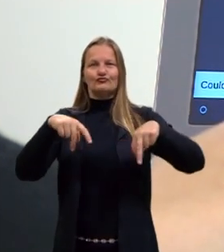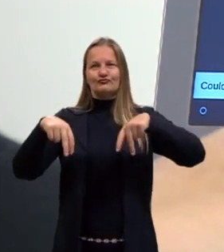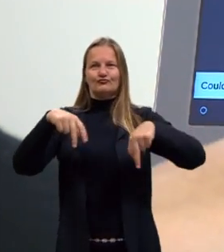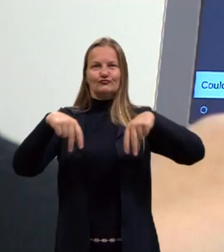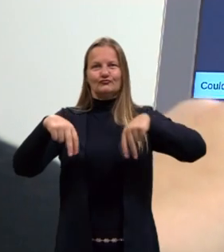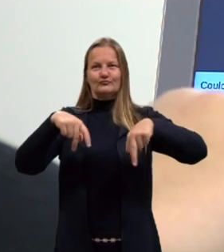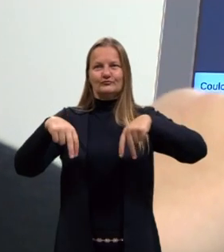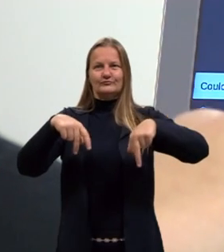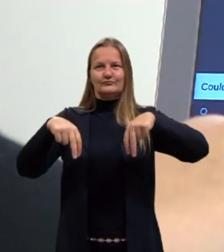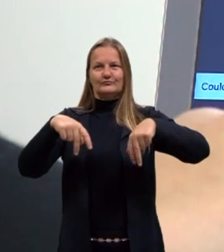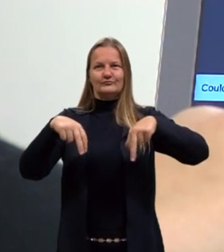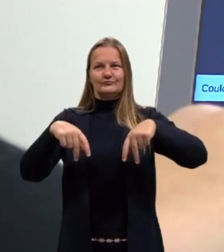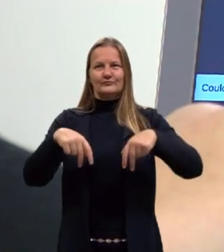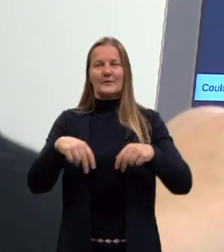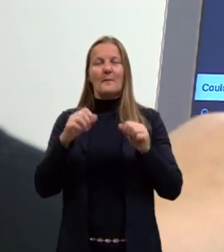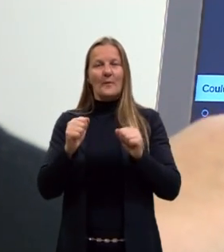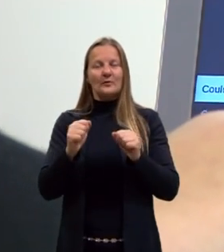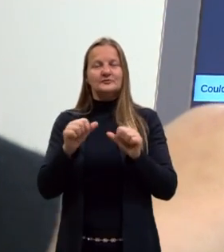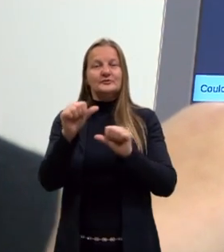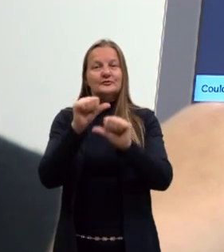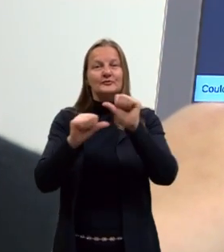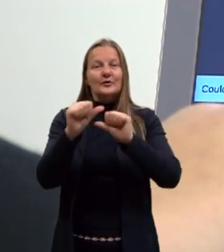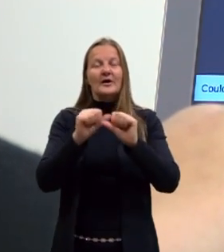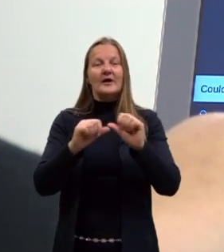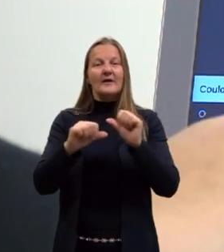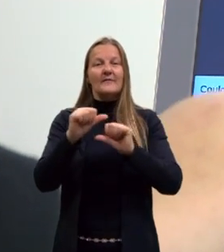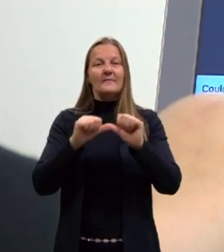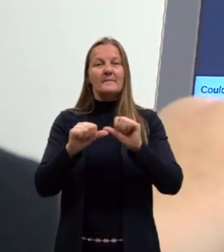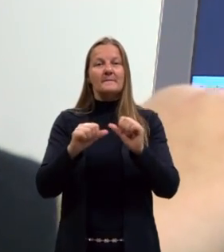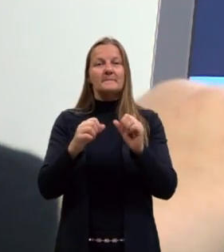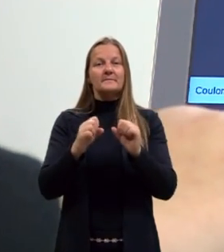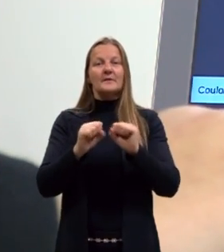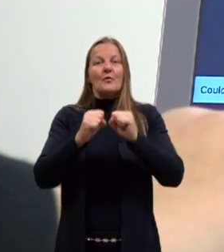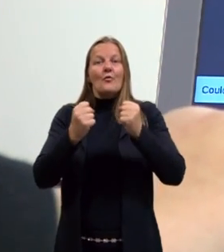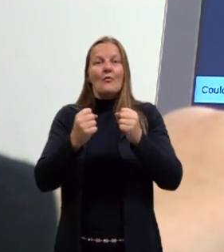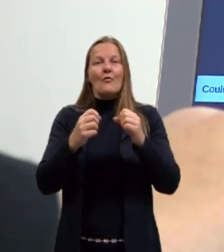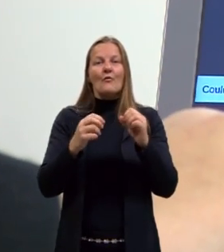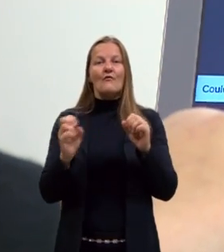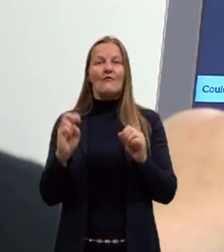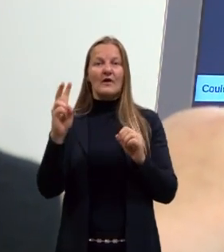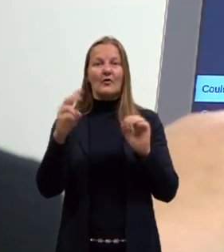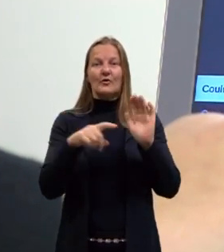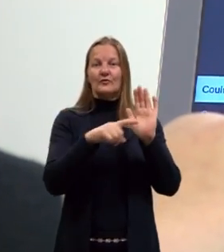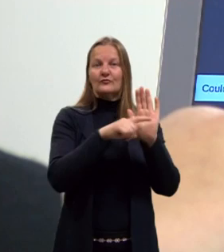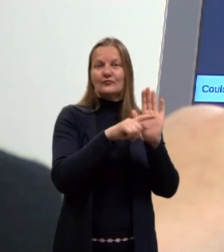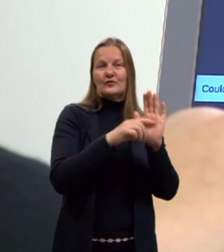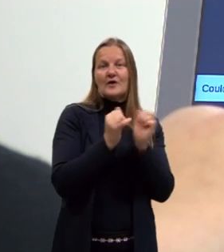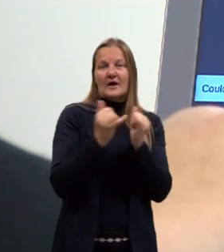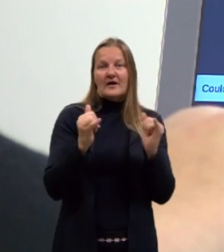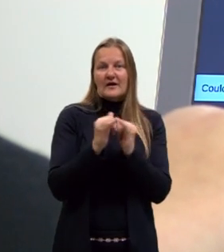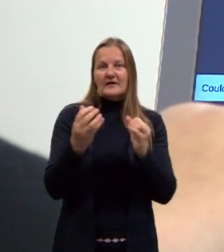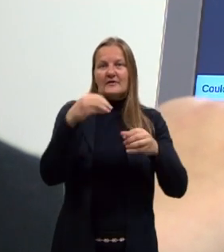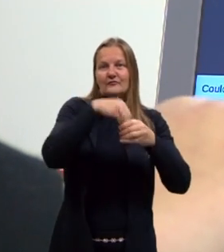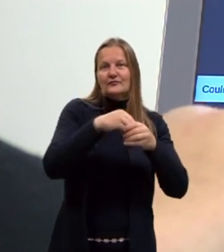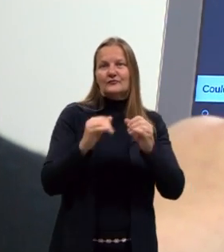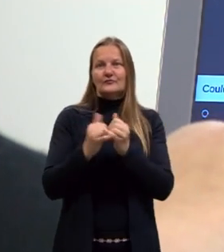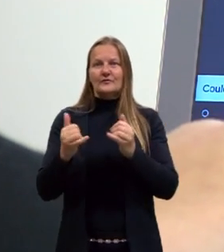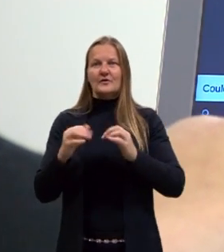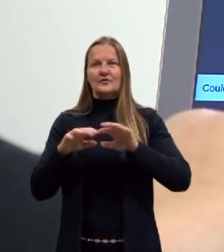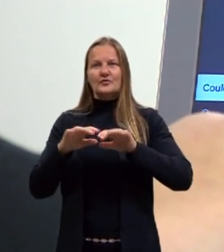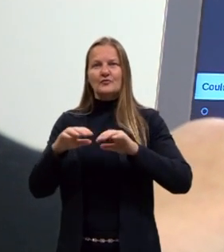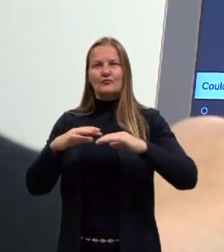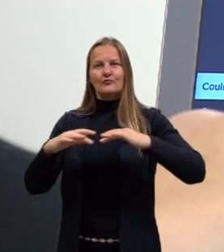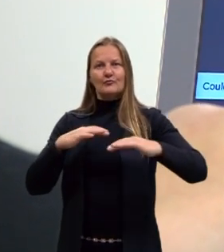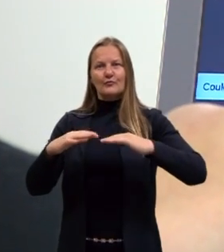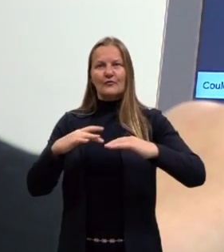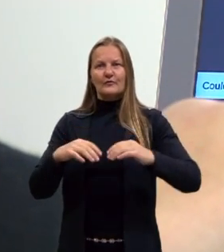E aí a gente pode alterar né o valor da carga que entre eles está a gente fazendo essa alteração aqui ó mesmo se eu mexer